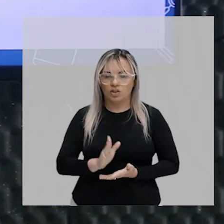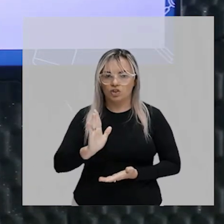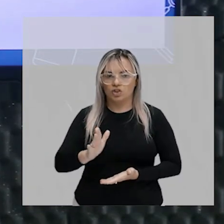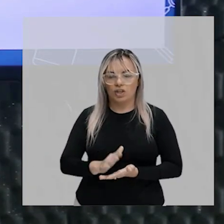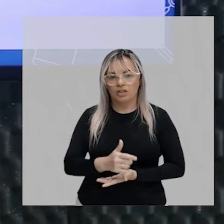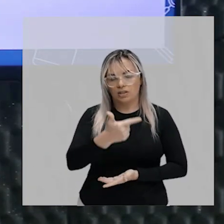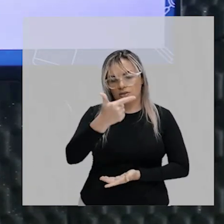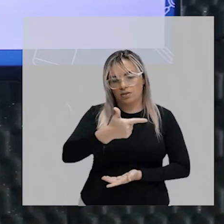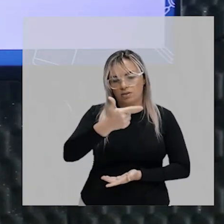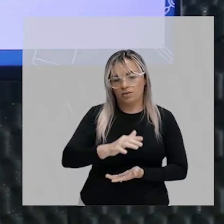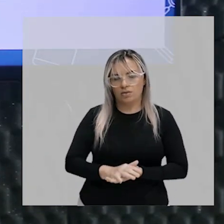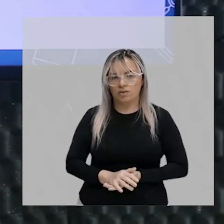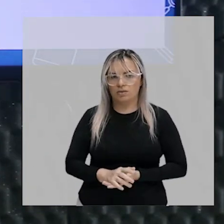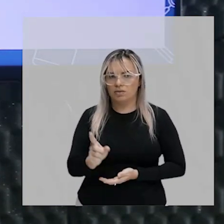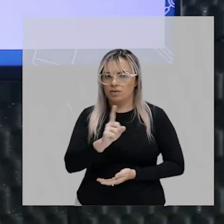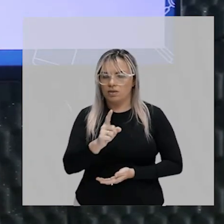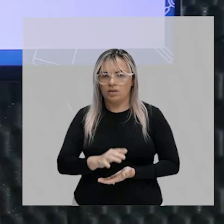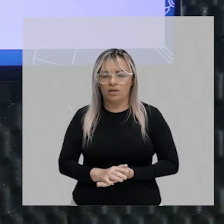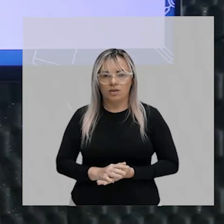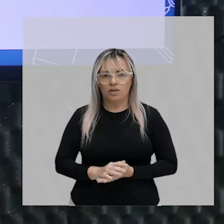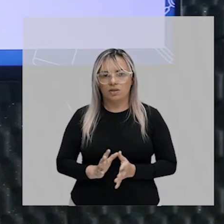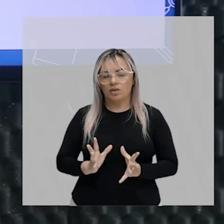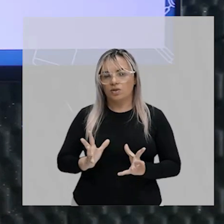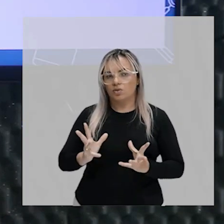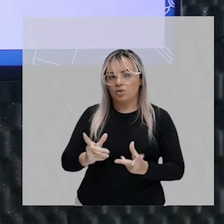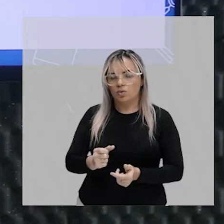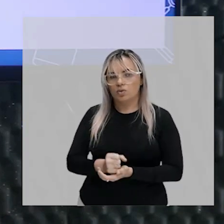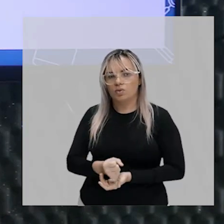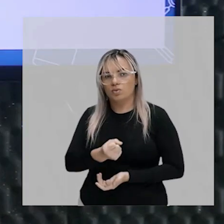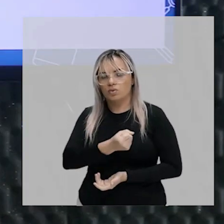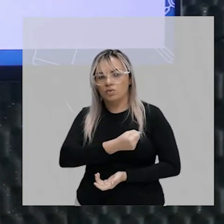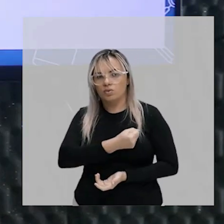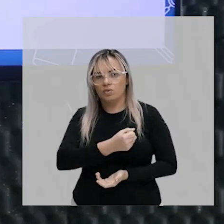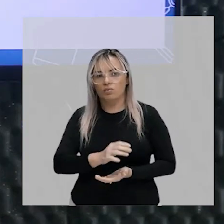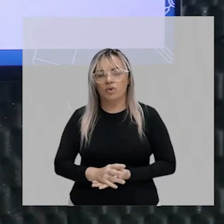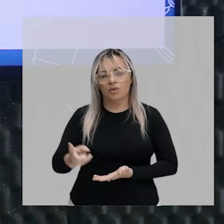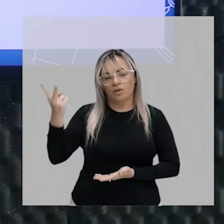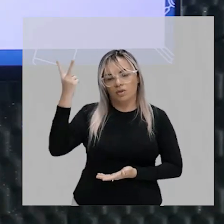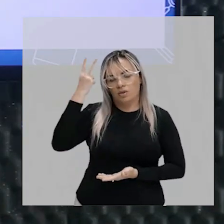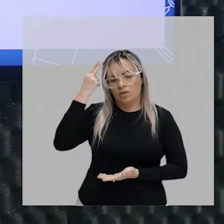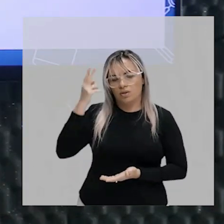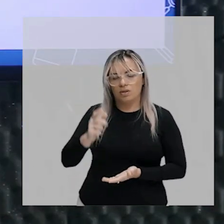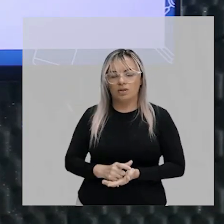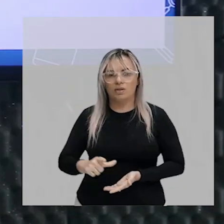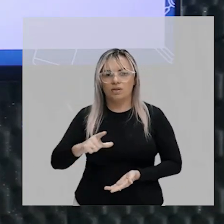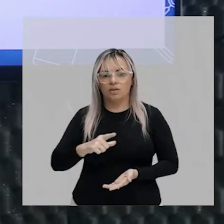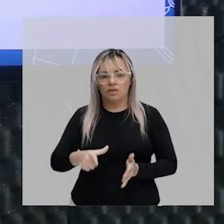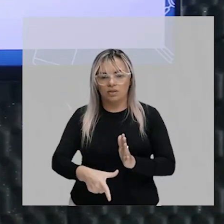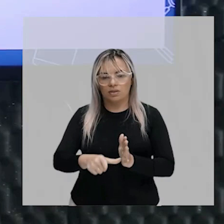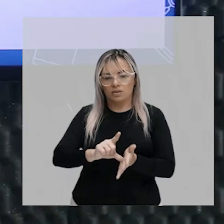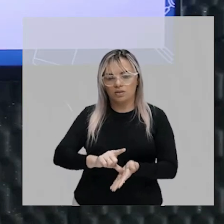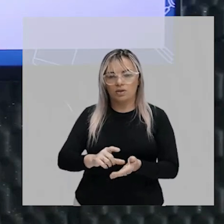nós vimos que nem todo natural em antecessor Qual é o natural que foge essa regra é